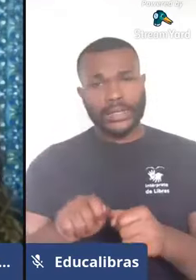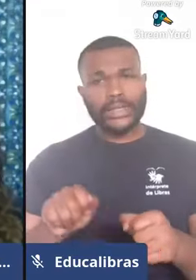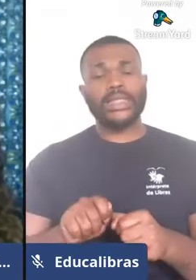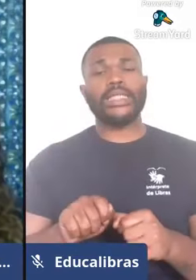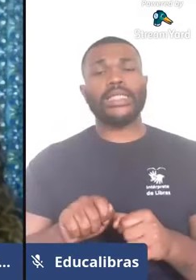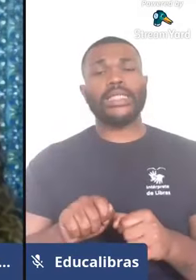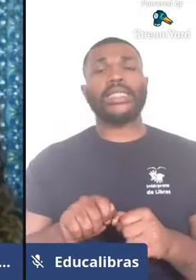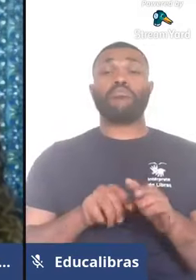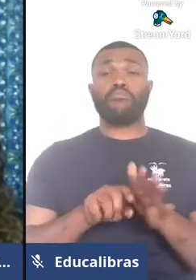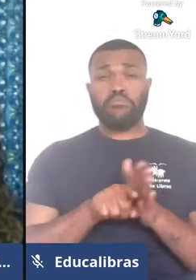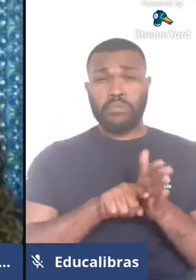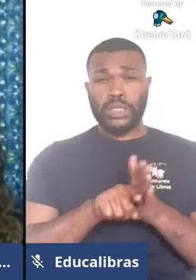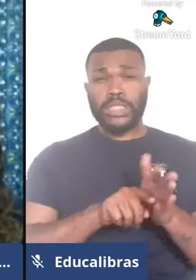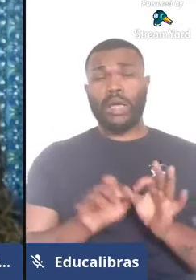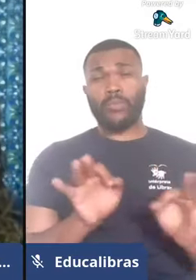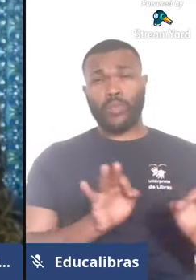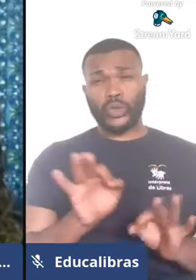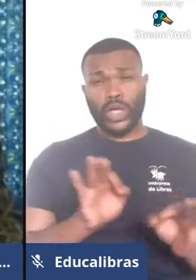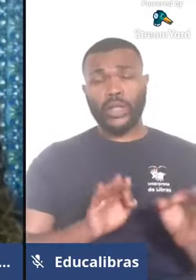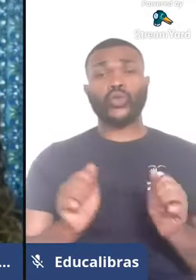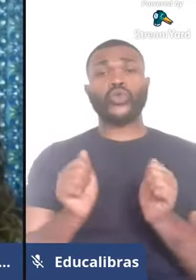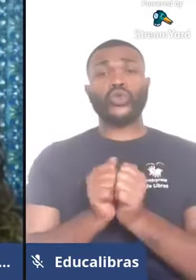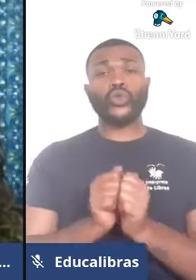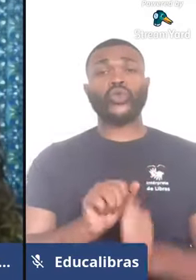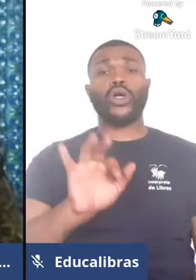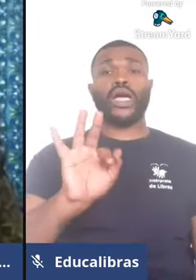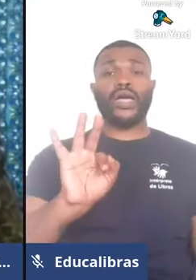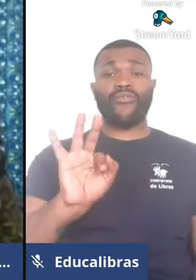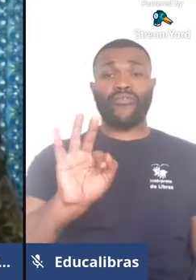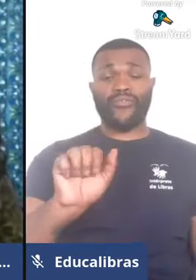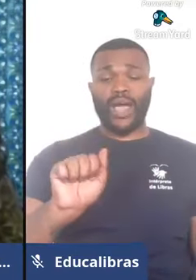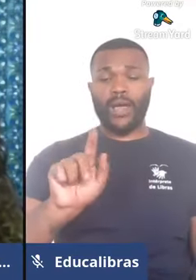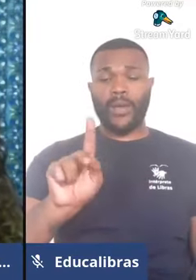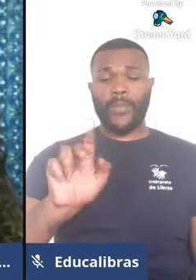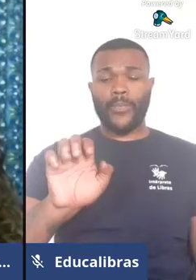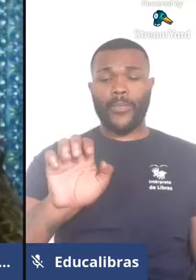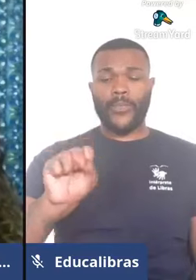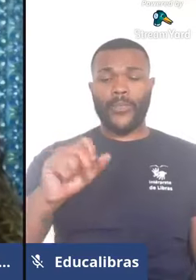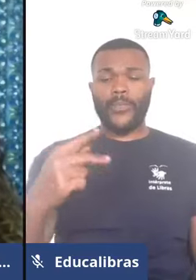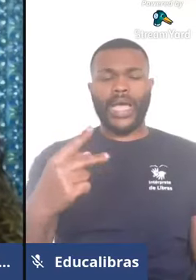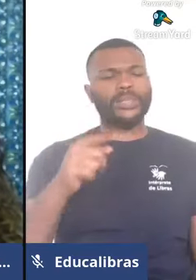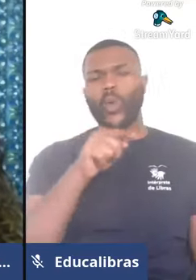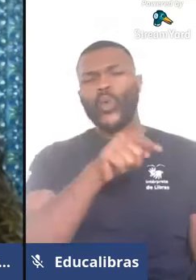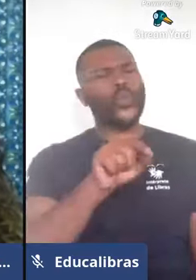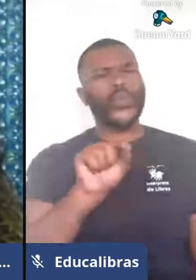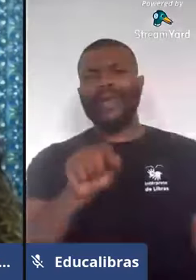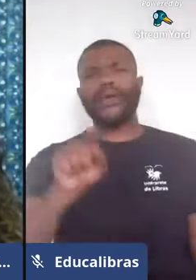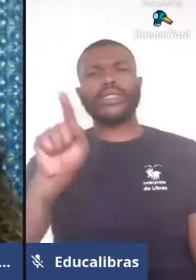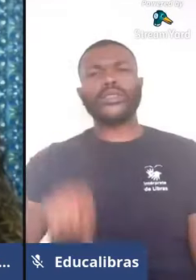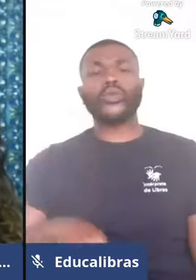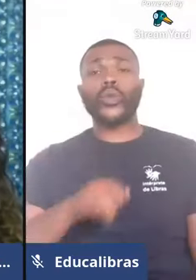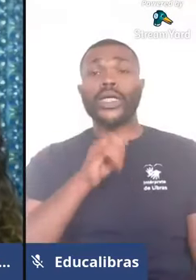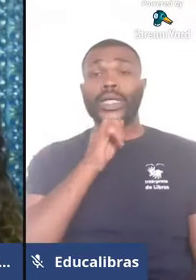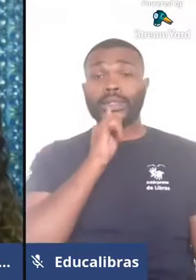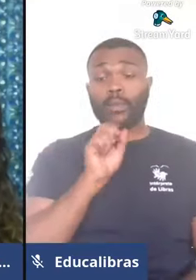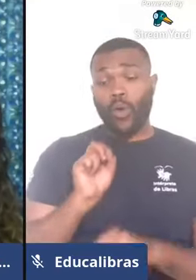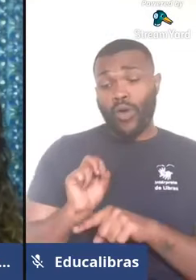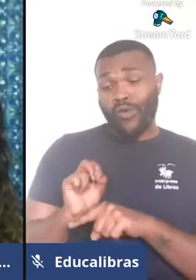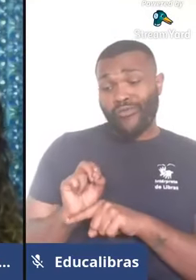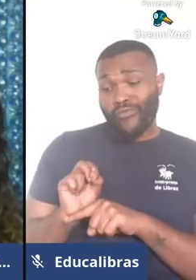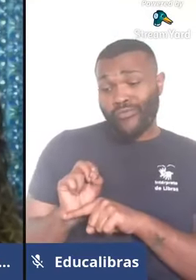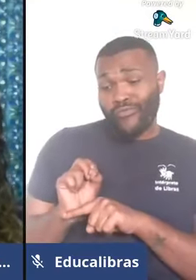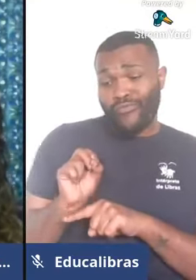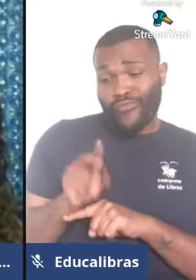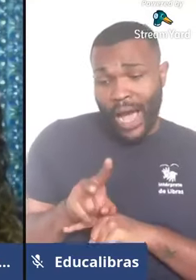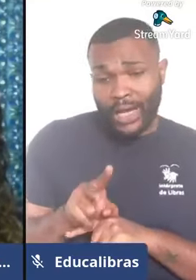pesquisa, que foi desenvolvido junto com a FAPESP, que na verdade é o quê? É um mapeamento de cargo do ponto de vista da funcionalidade